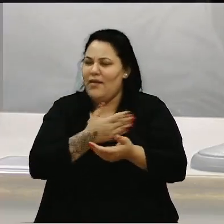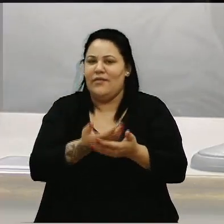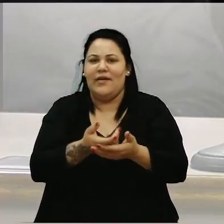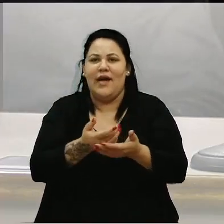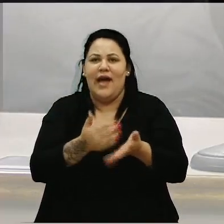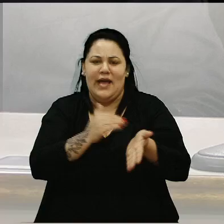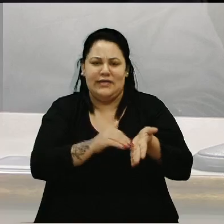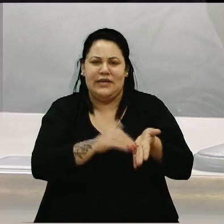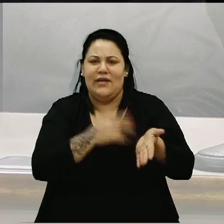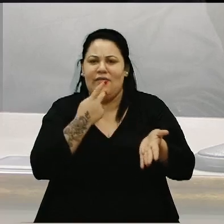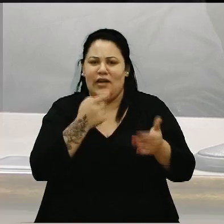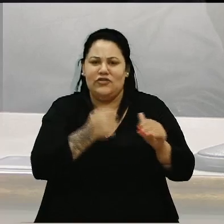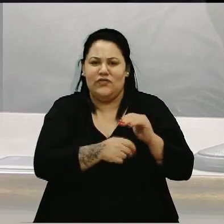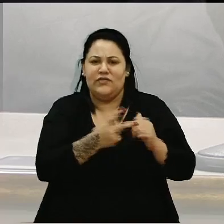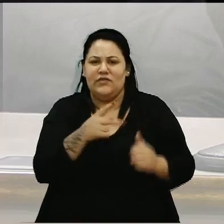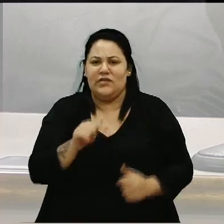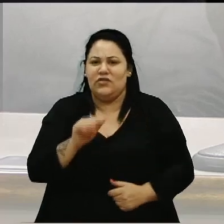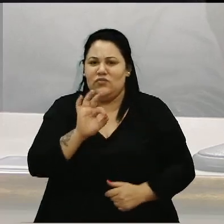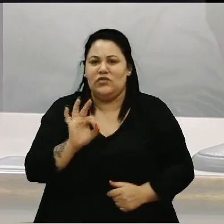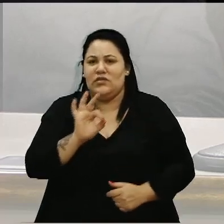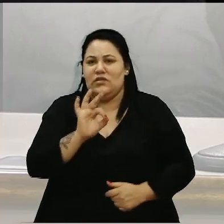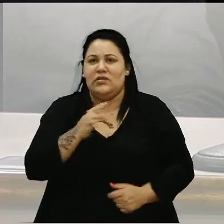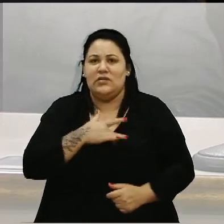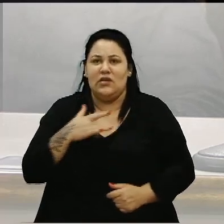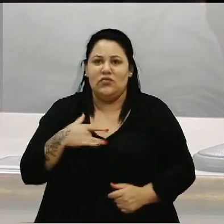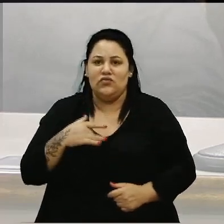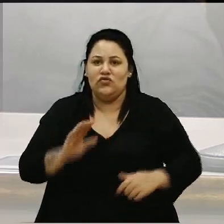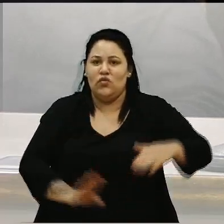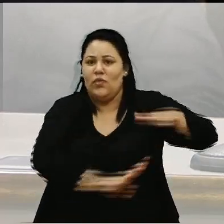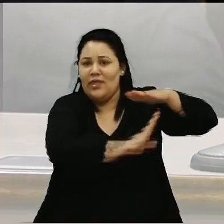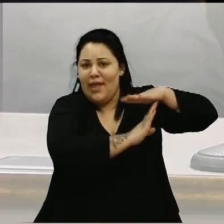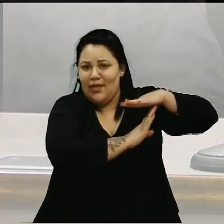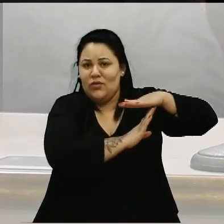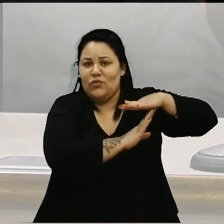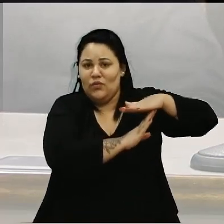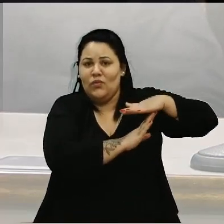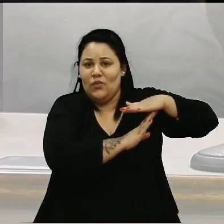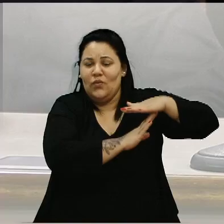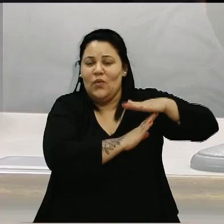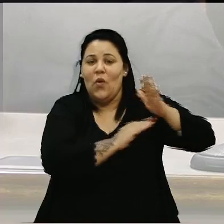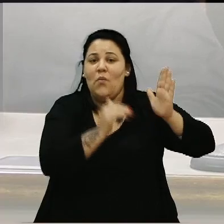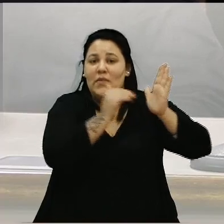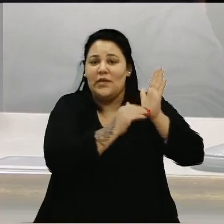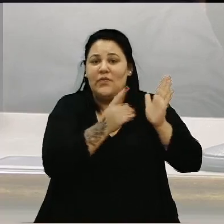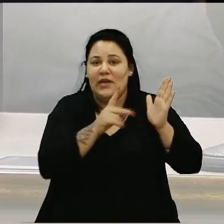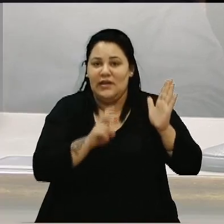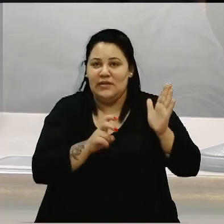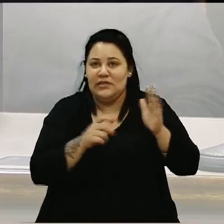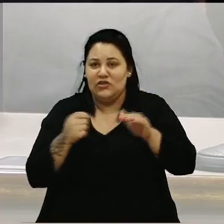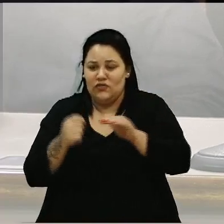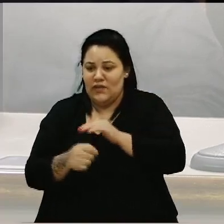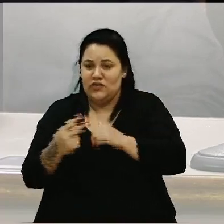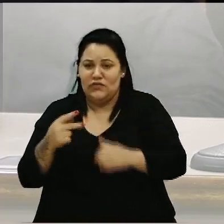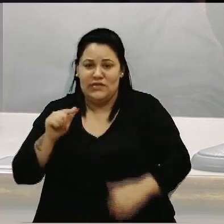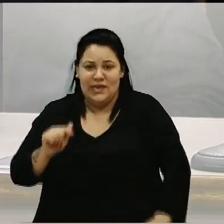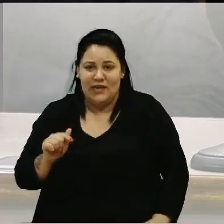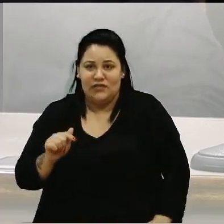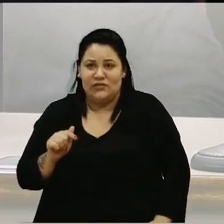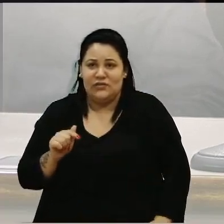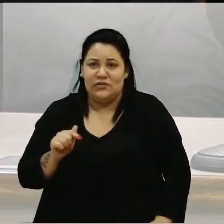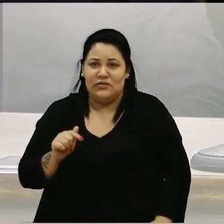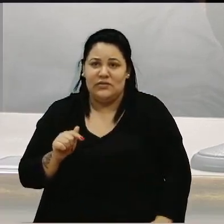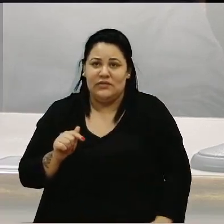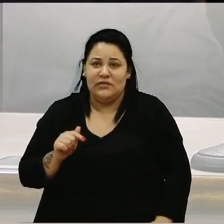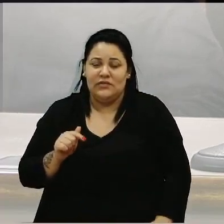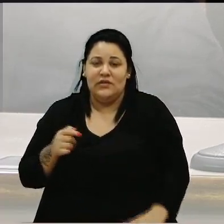investe 27% em saúde, que o teto mínimo seria 15%. Então, se a gente está investindo 27%, a gente está investindo